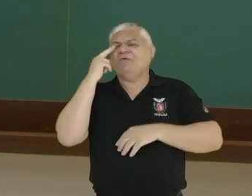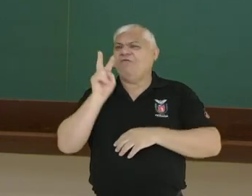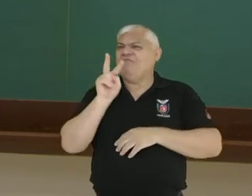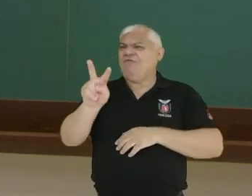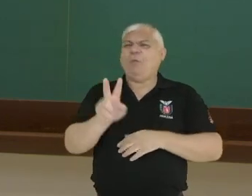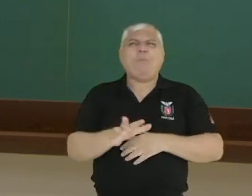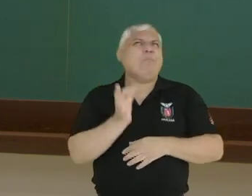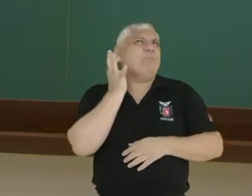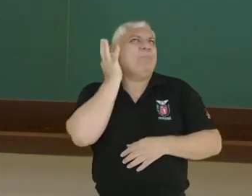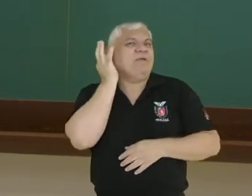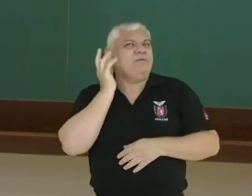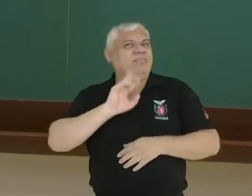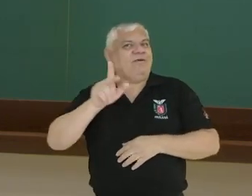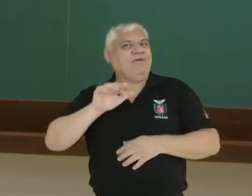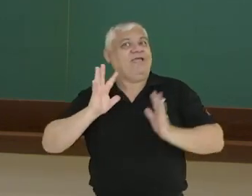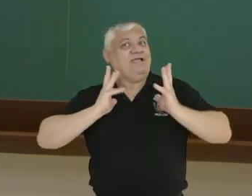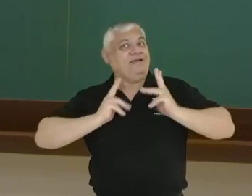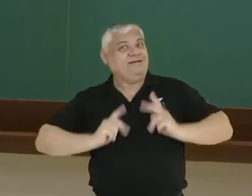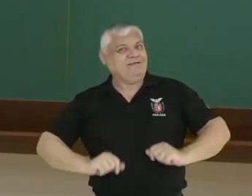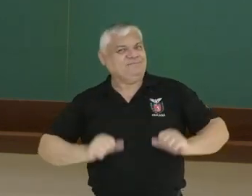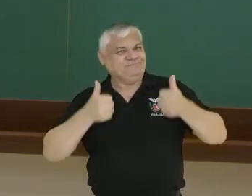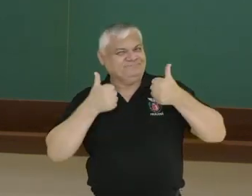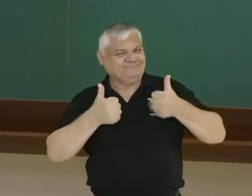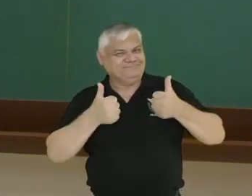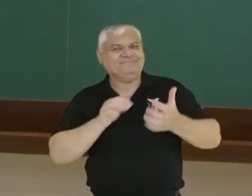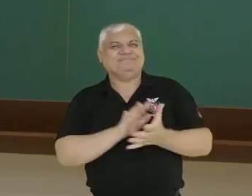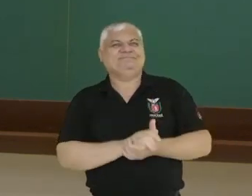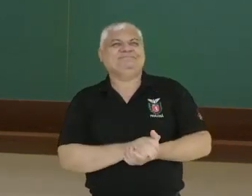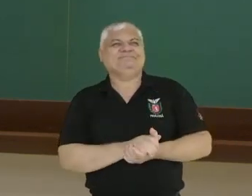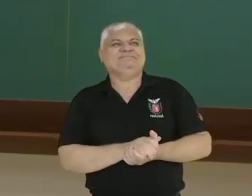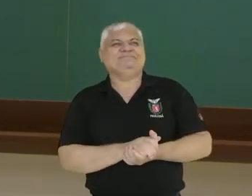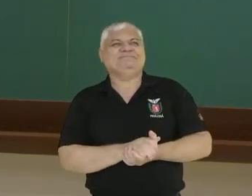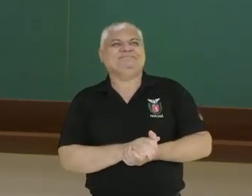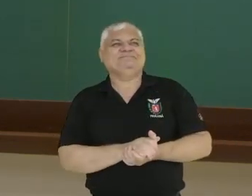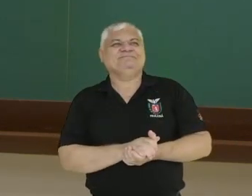pudesse perceber, certo? Beleza.